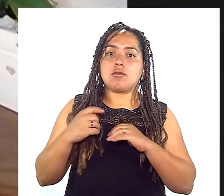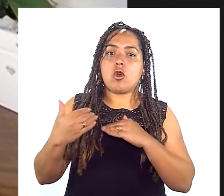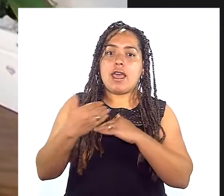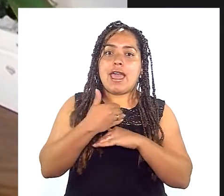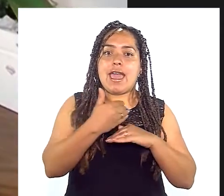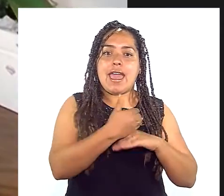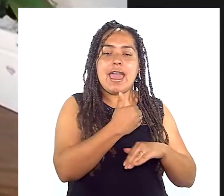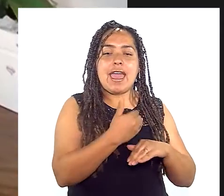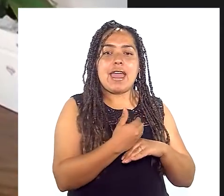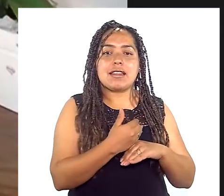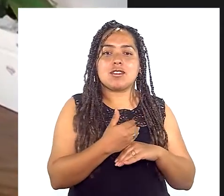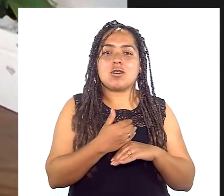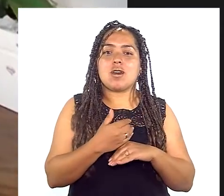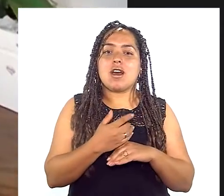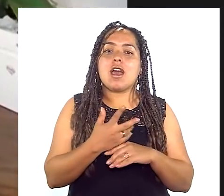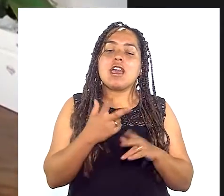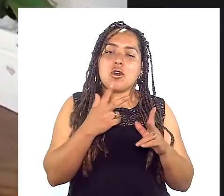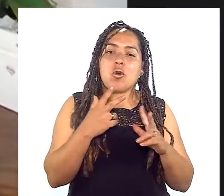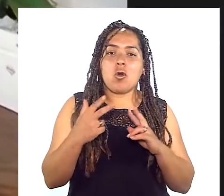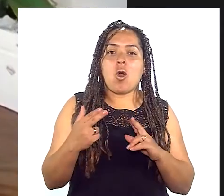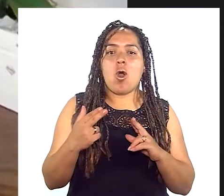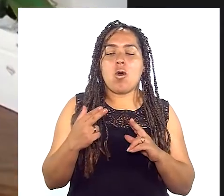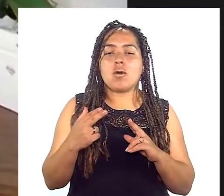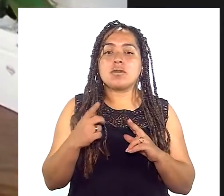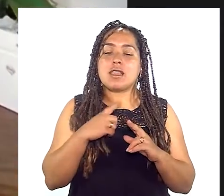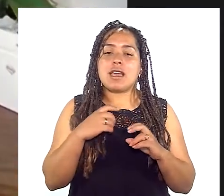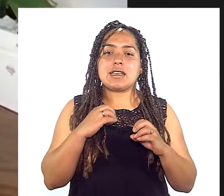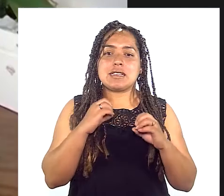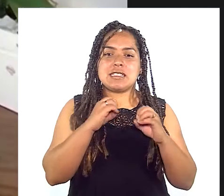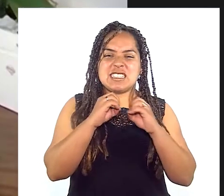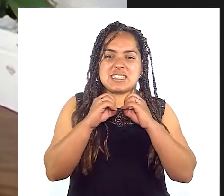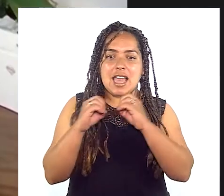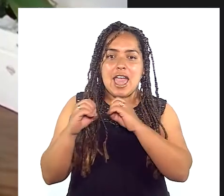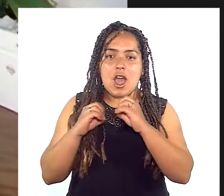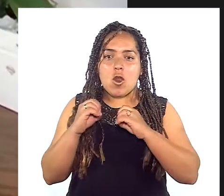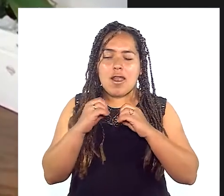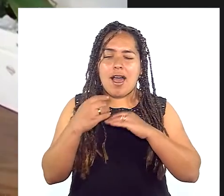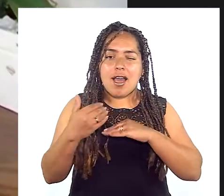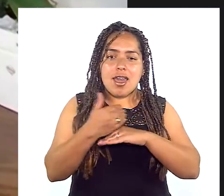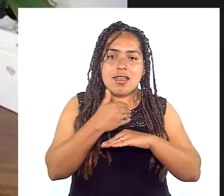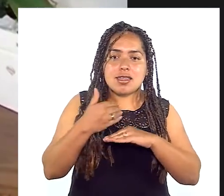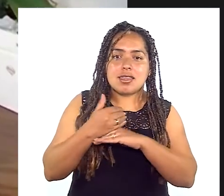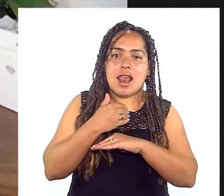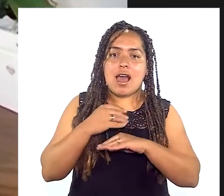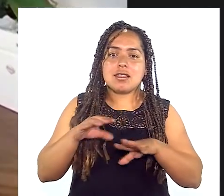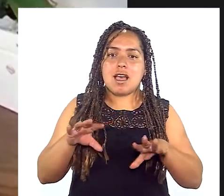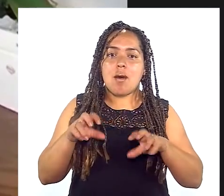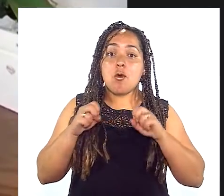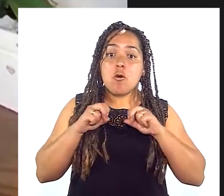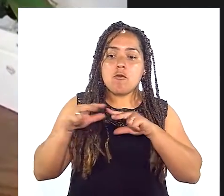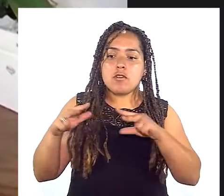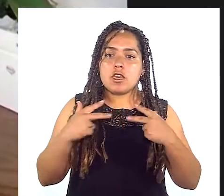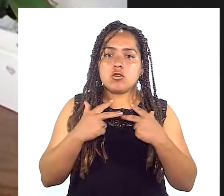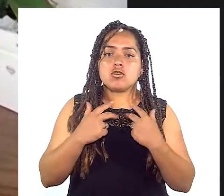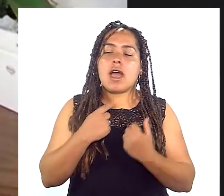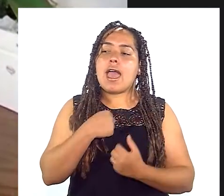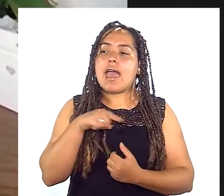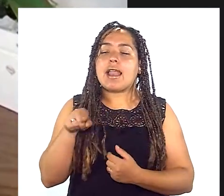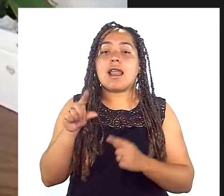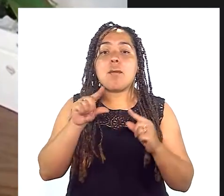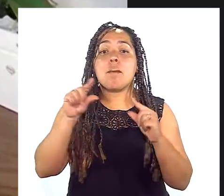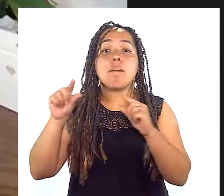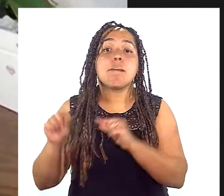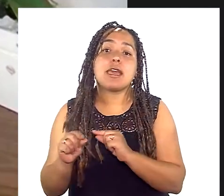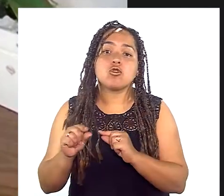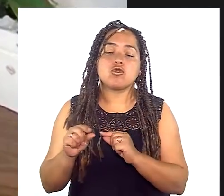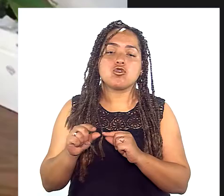da ECA, que é onde entra o vírus, como se fosse um canalzinho, uma porta de entrada do vírus para a célula. as crianças elas não têm tanto esse receptor, então isso